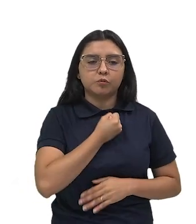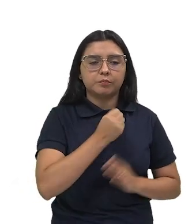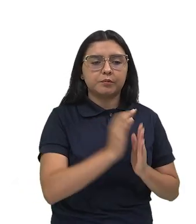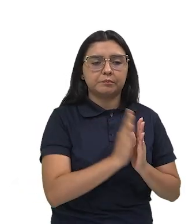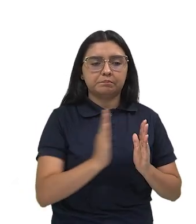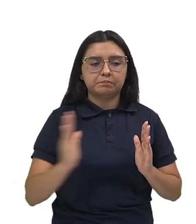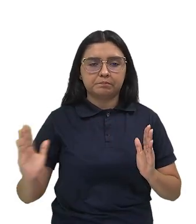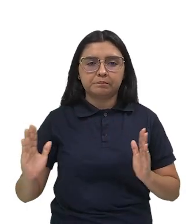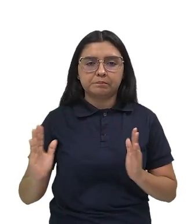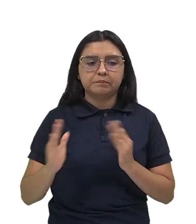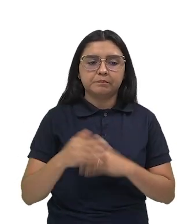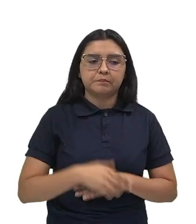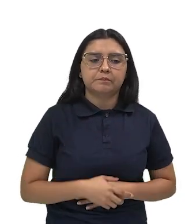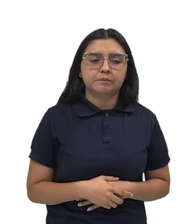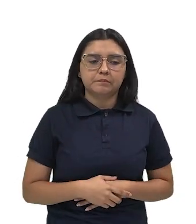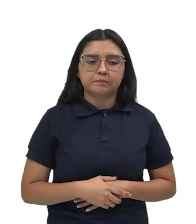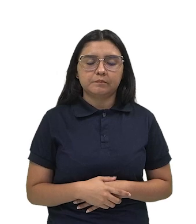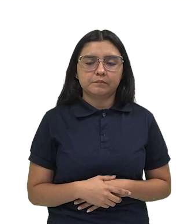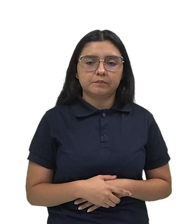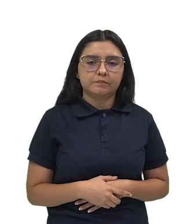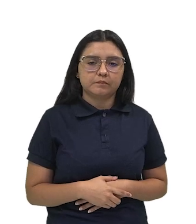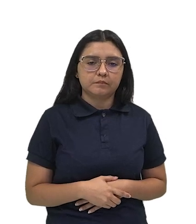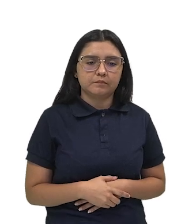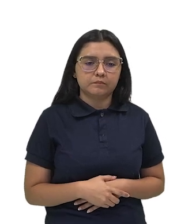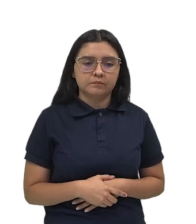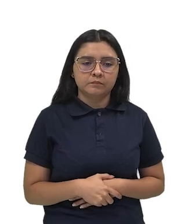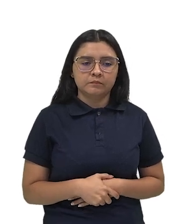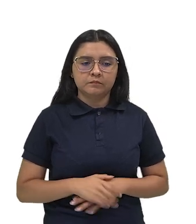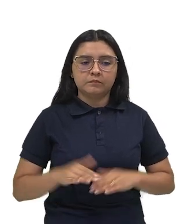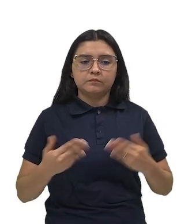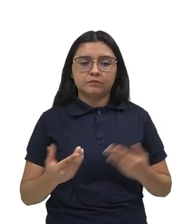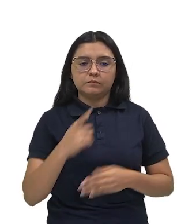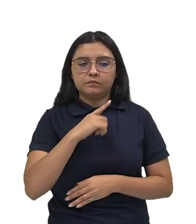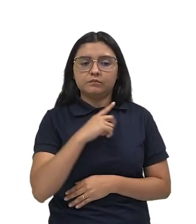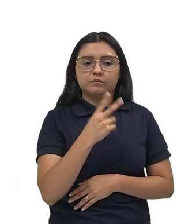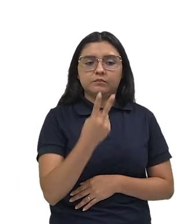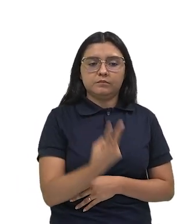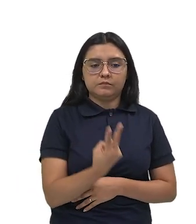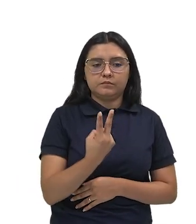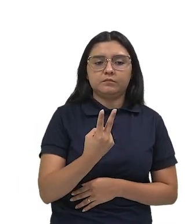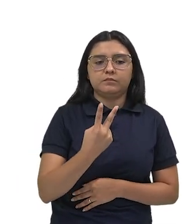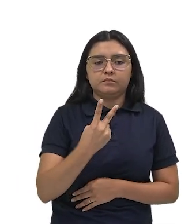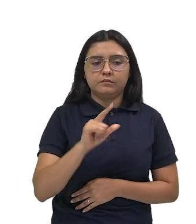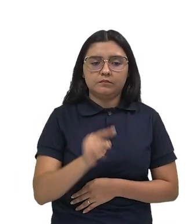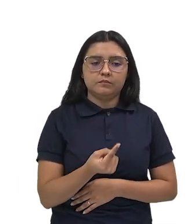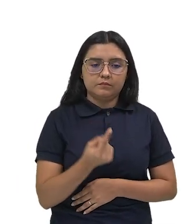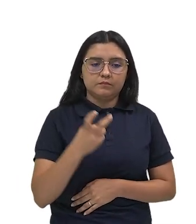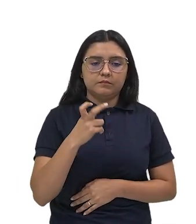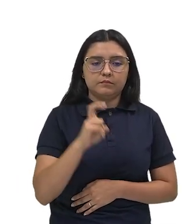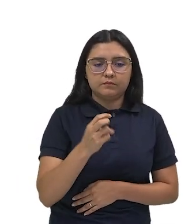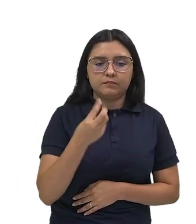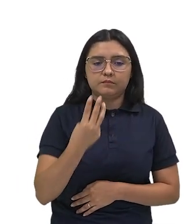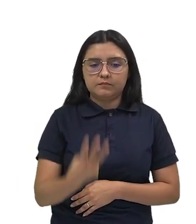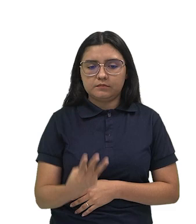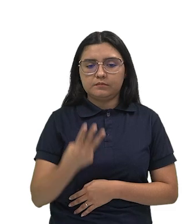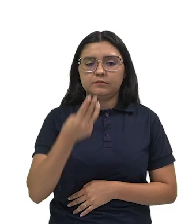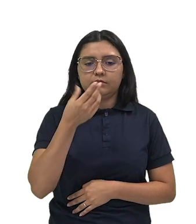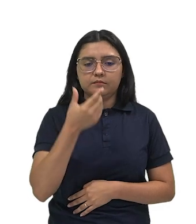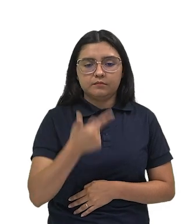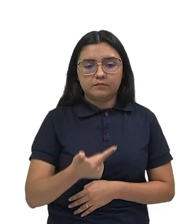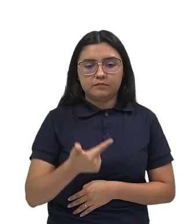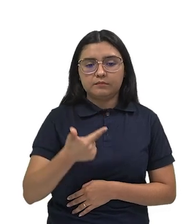numérica qualquer, certo? Vou colocar, ó, 2, 5,